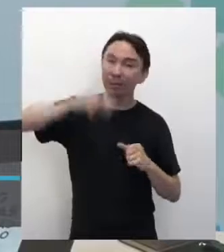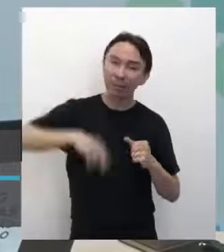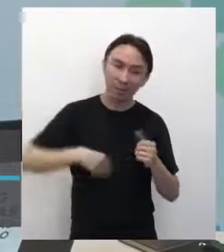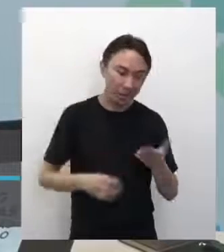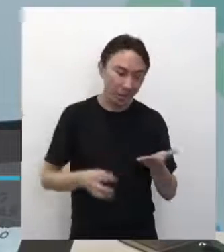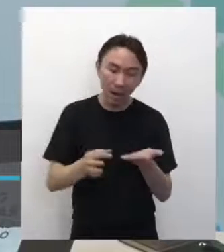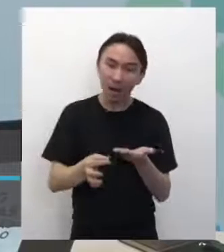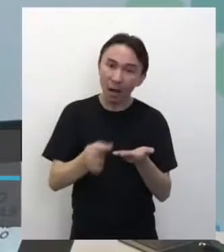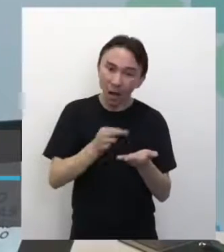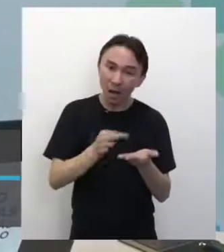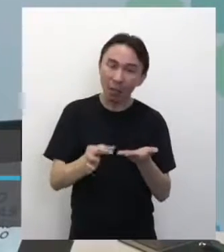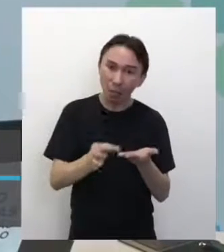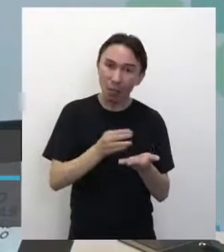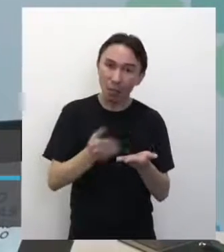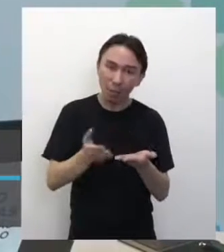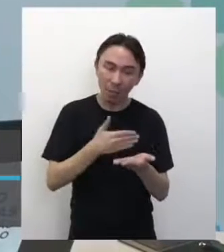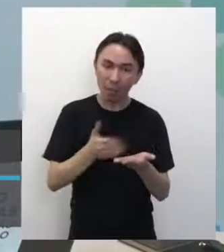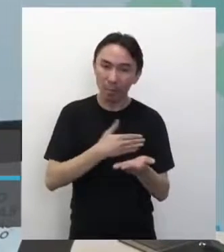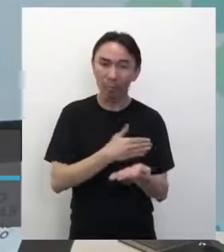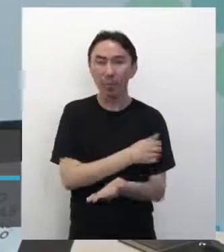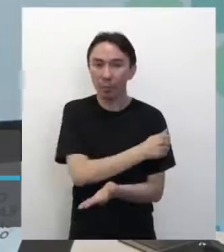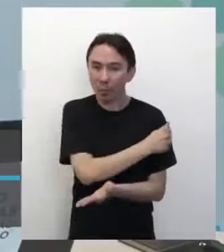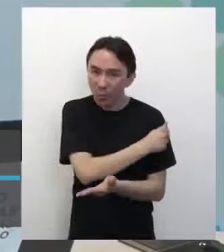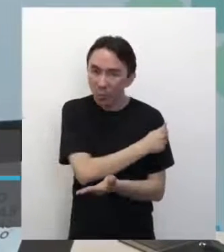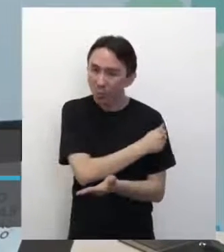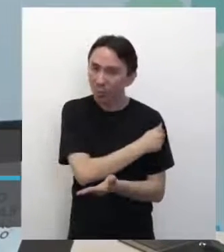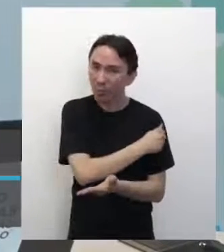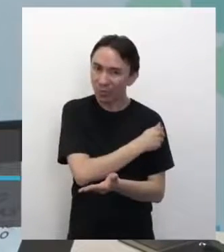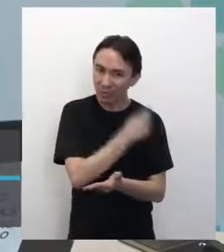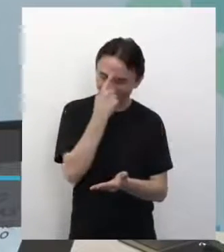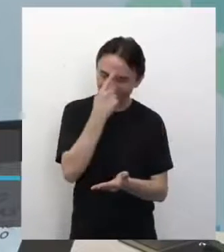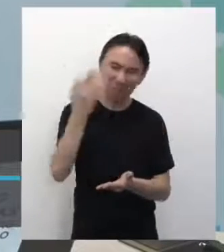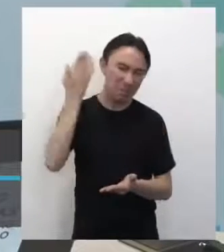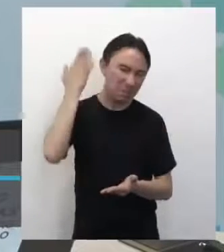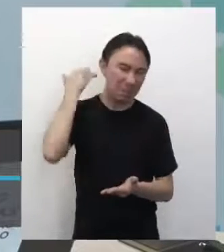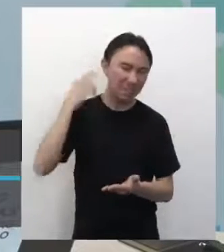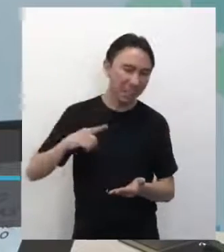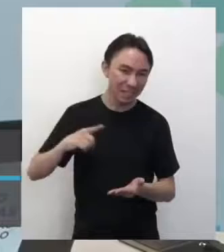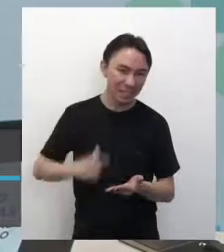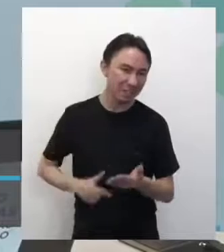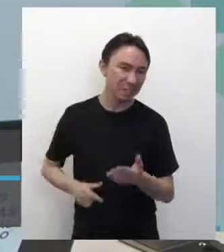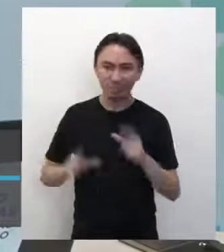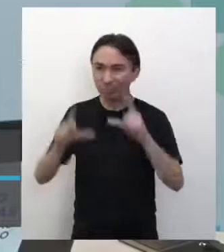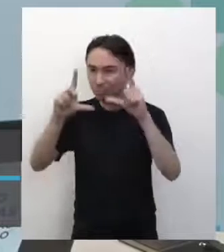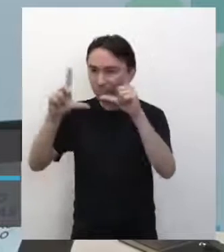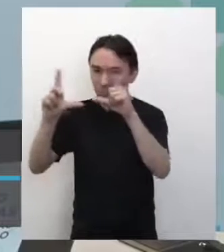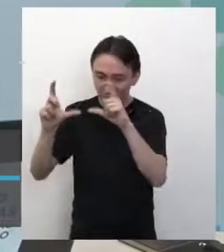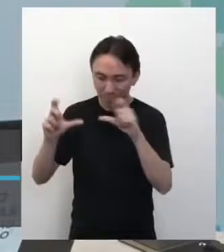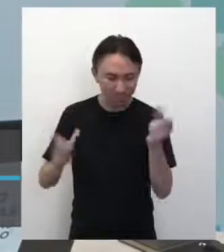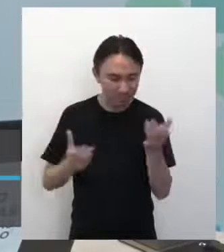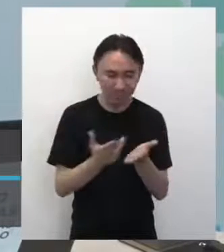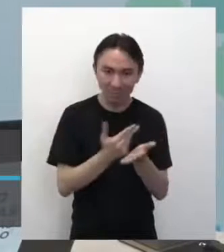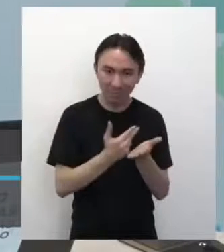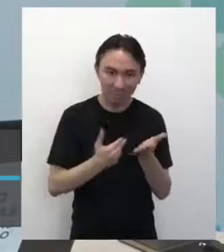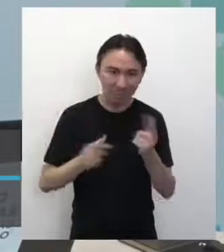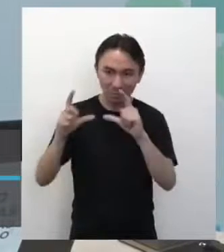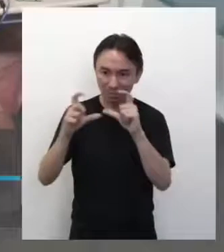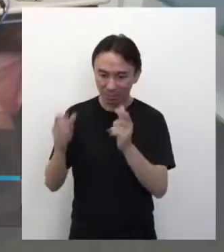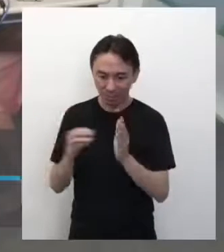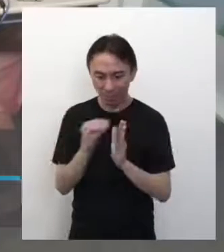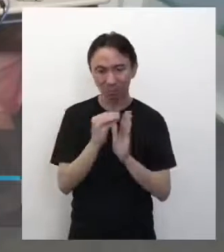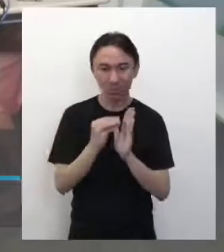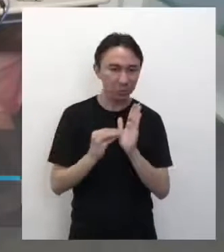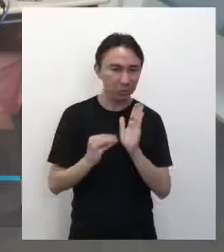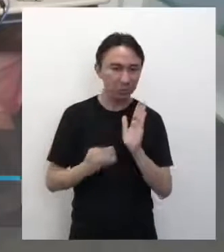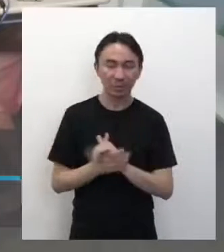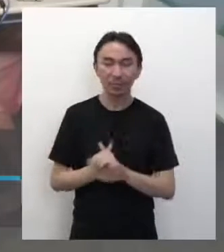uma situação de aprendizagem que tinha bastante cartazes dele, assim. Eu lembro bastante das figuras. Era algo bem tem um professor